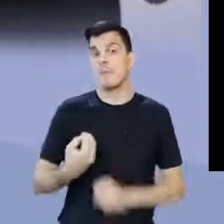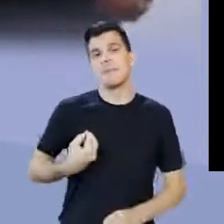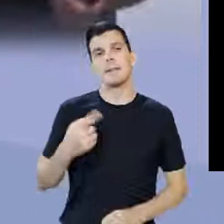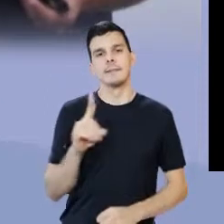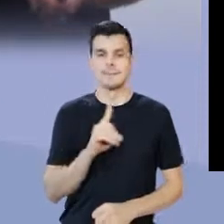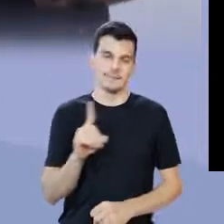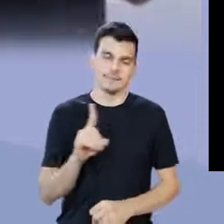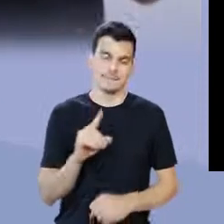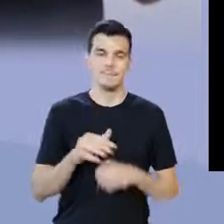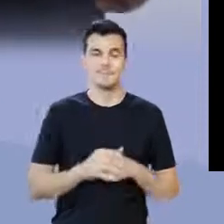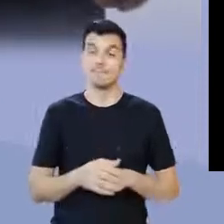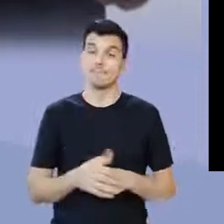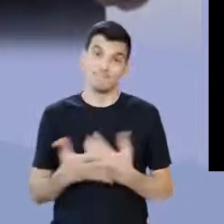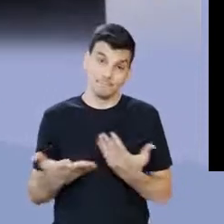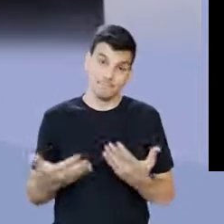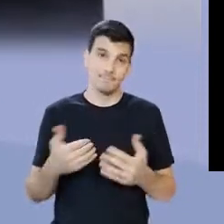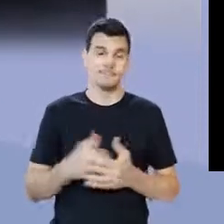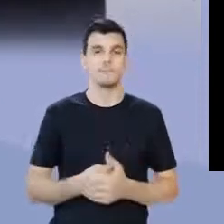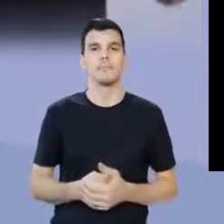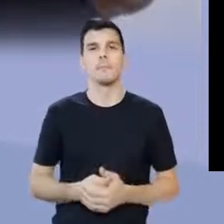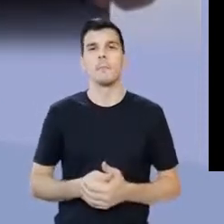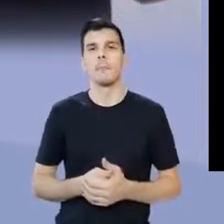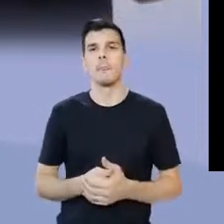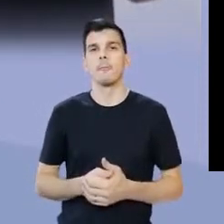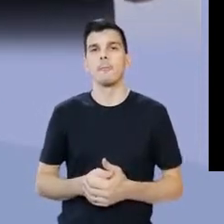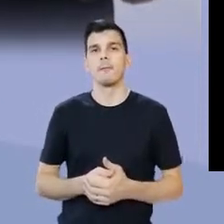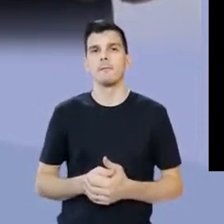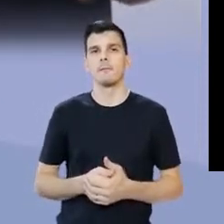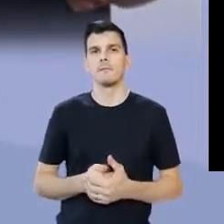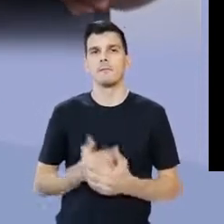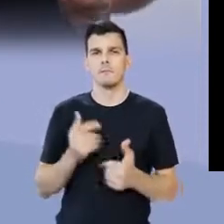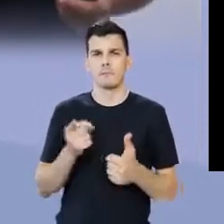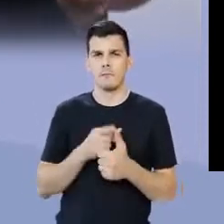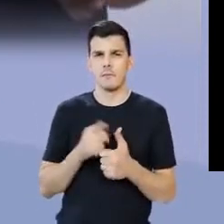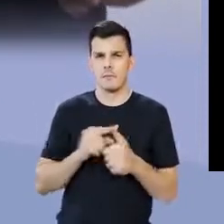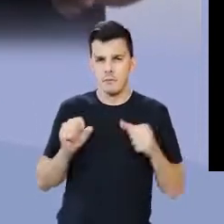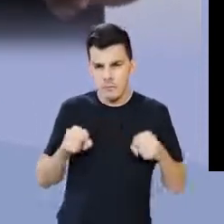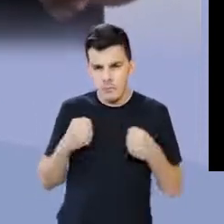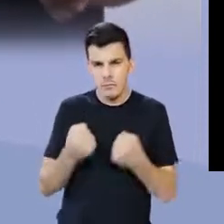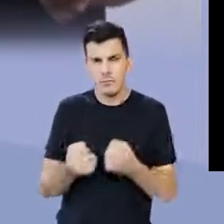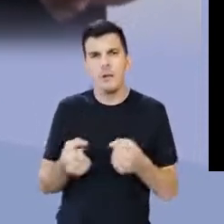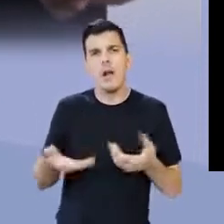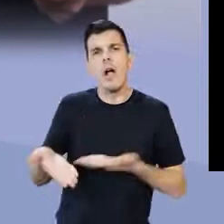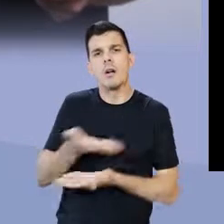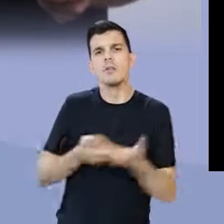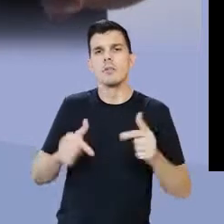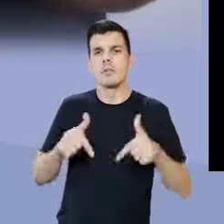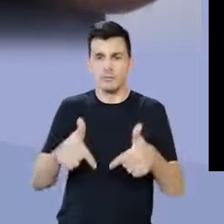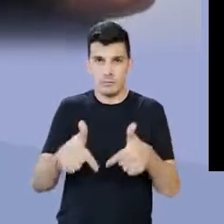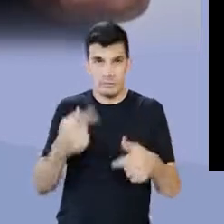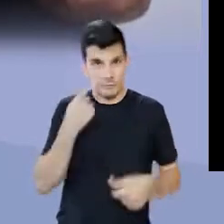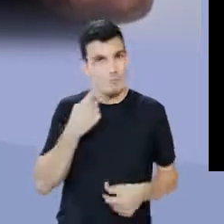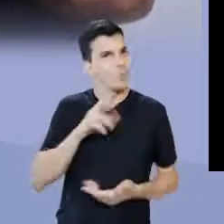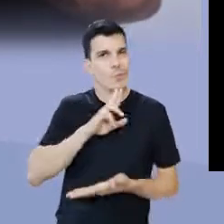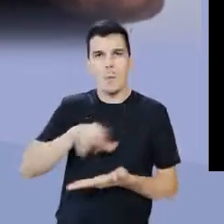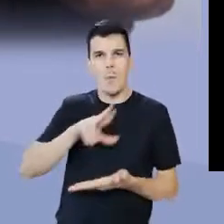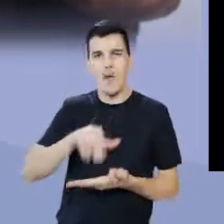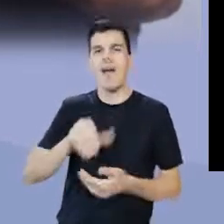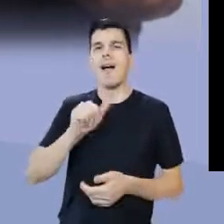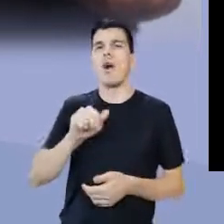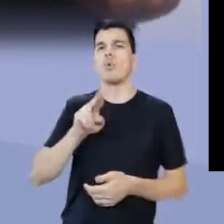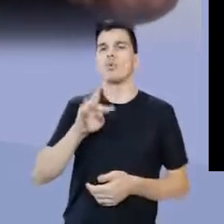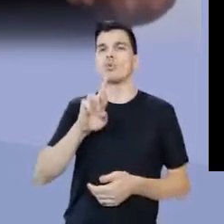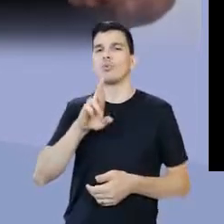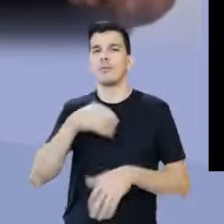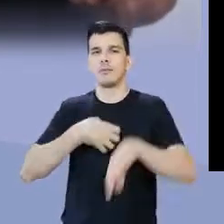participavam dessa ideia de democracia. Letra A, dedicação altruísta em ações coletivas. Não, pessoal, eles não eram altruístas